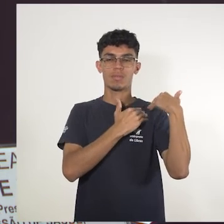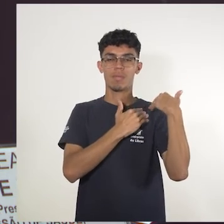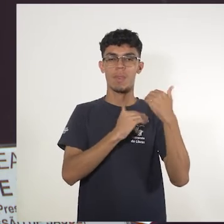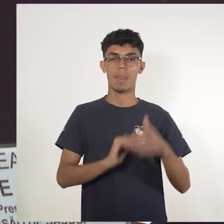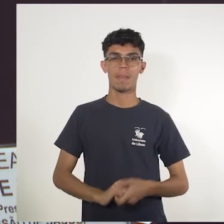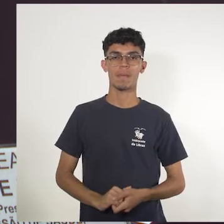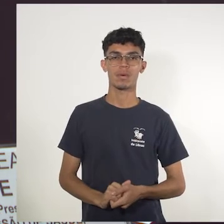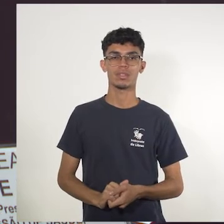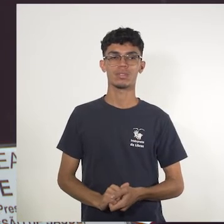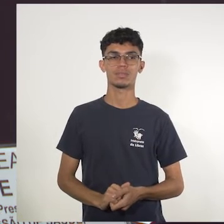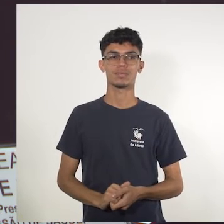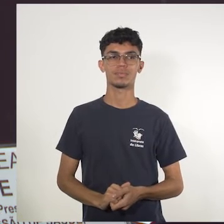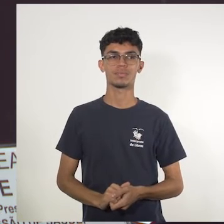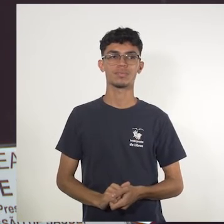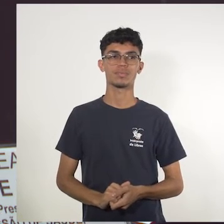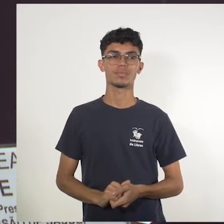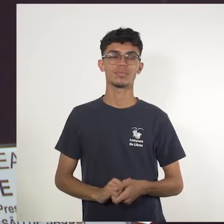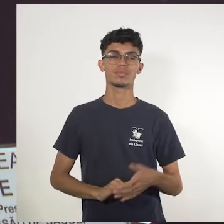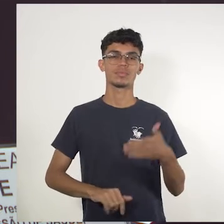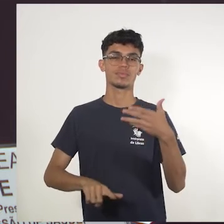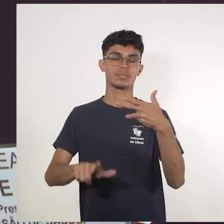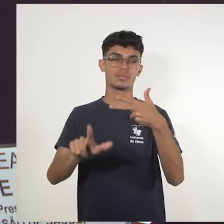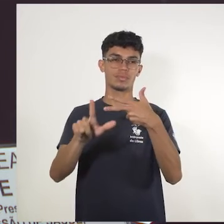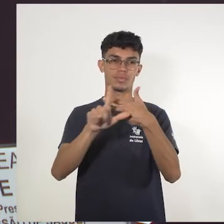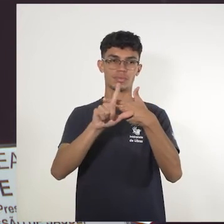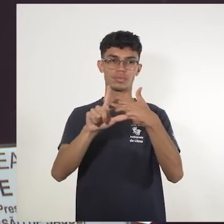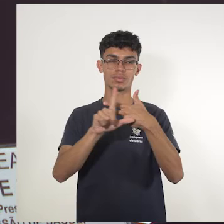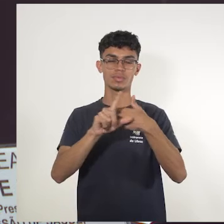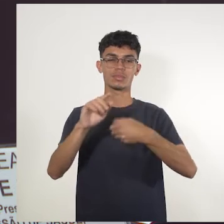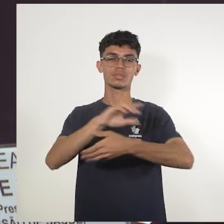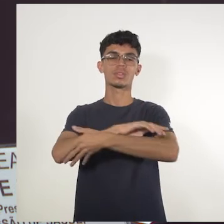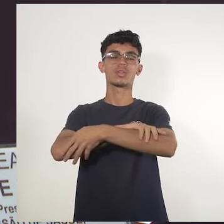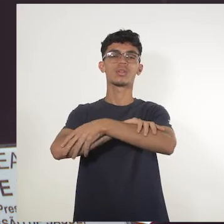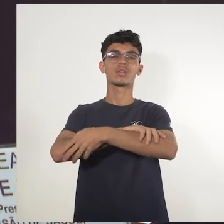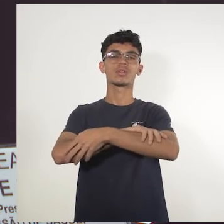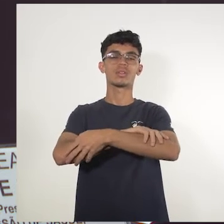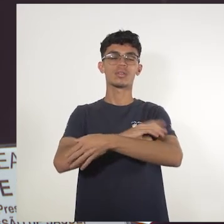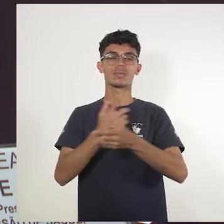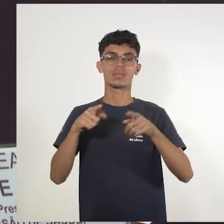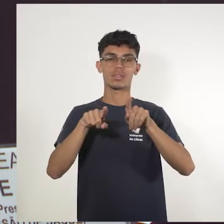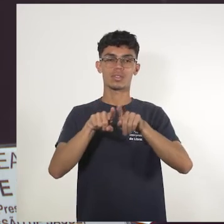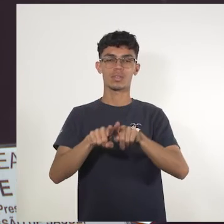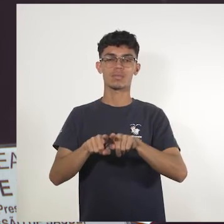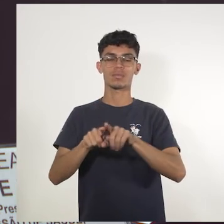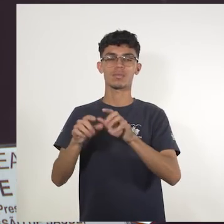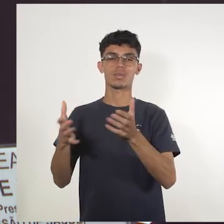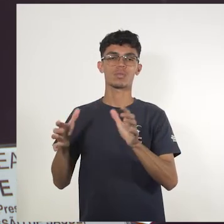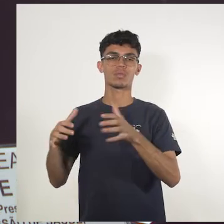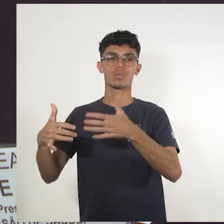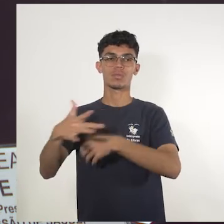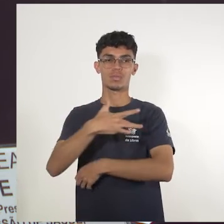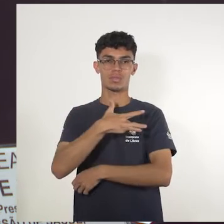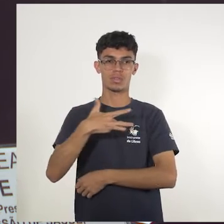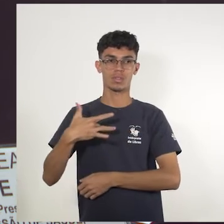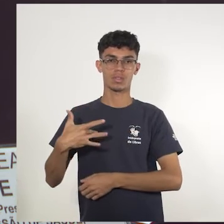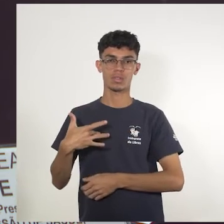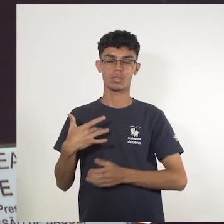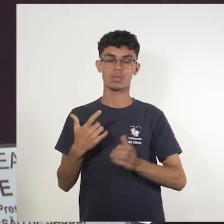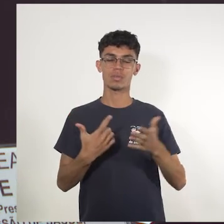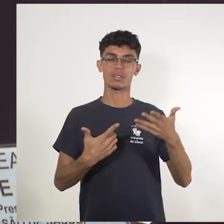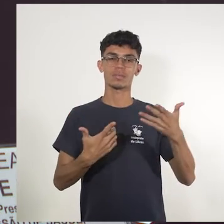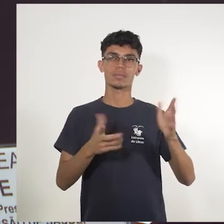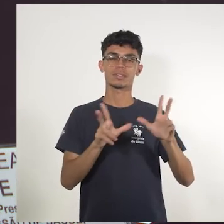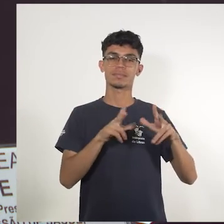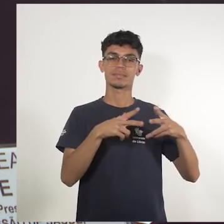Legislativo, Então, eu acho que esse caminhar ao lado da Comissão de Saúde e da Casa Legislativa, da Câmara